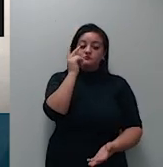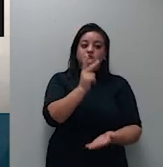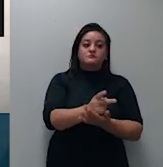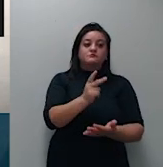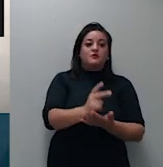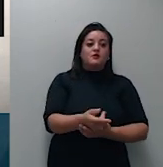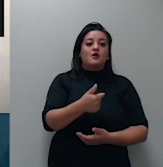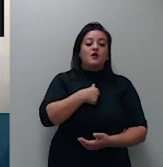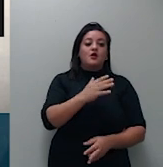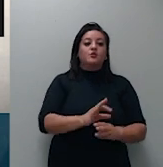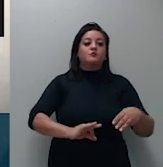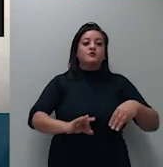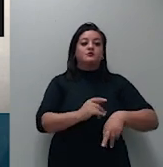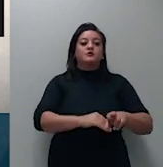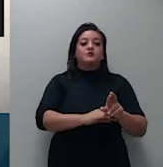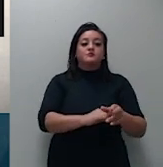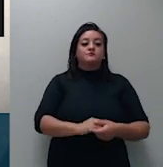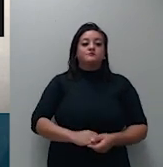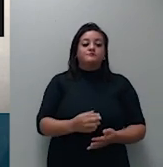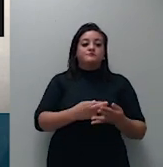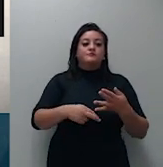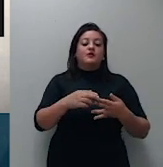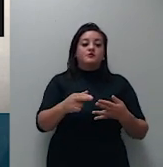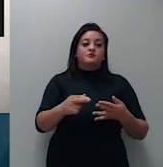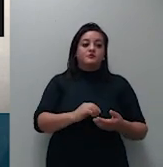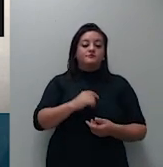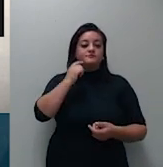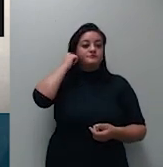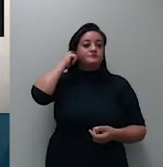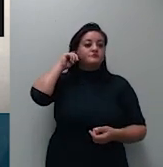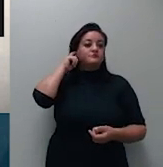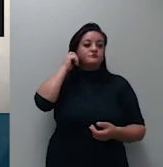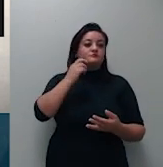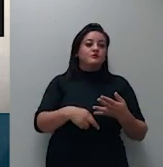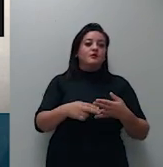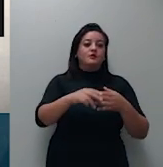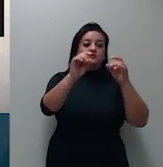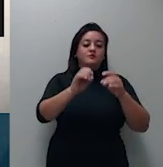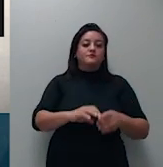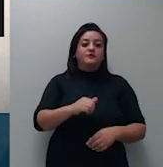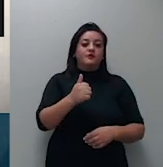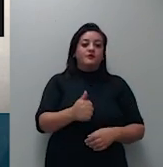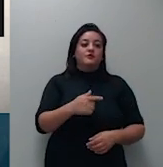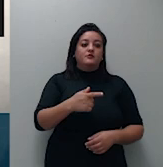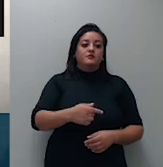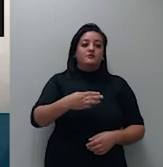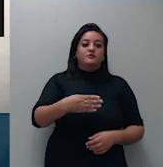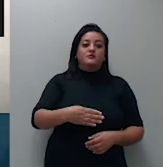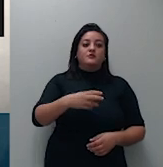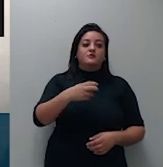na sequência de minha relatoria agravo interno no recurso especial